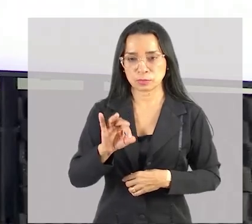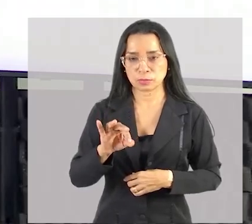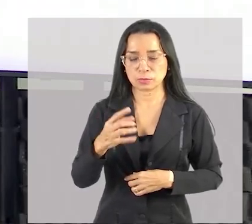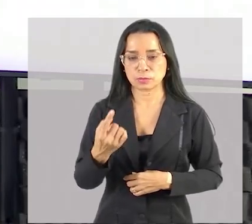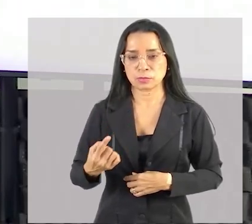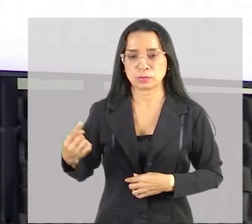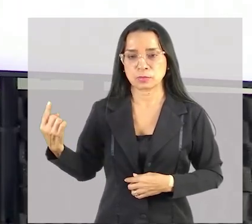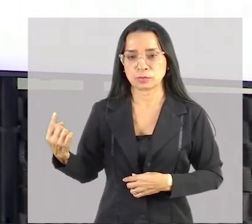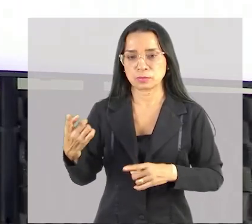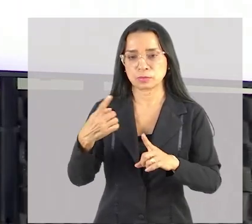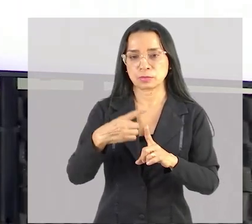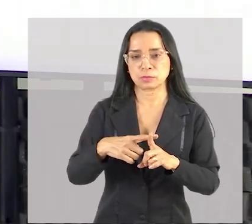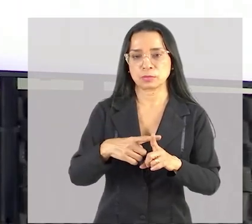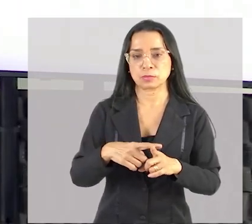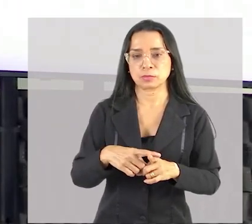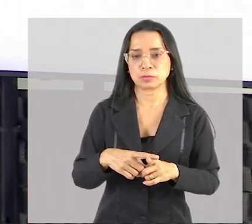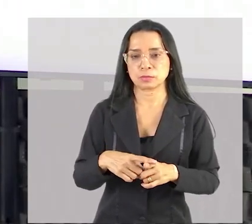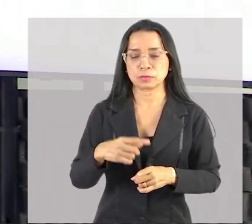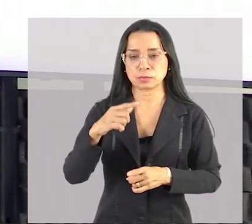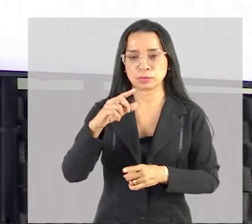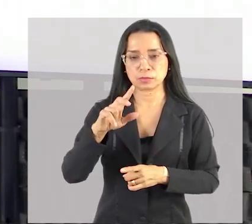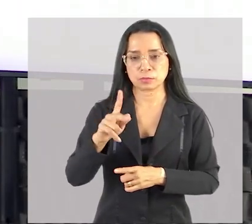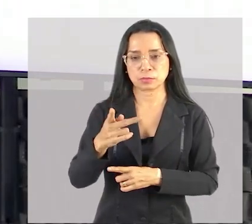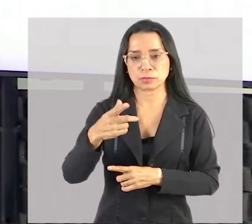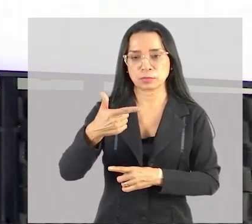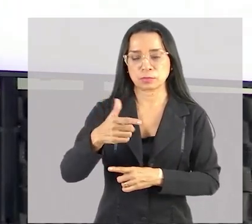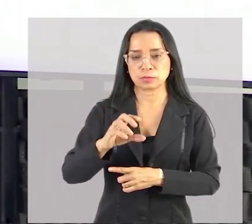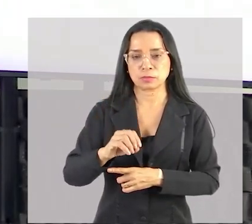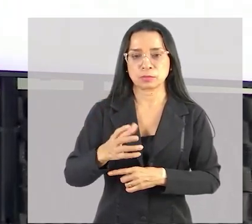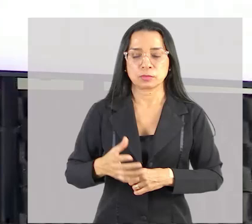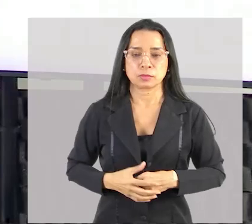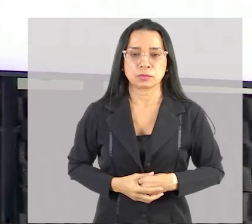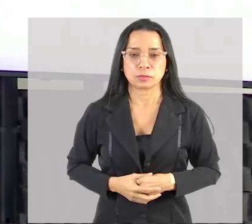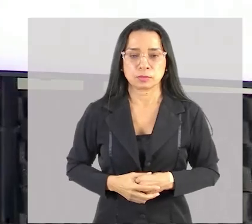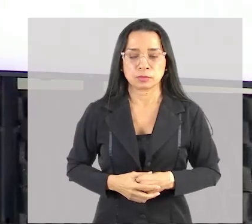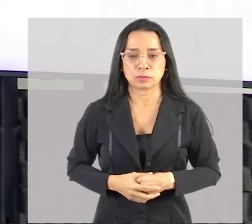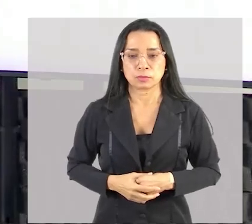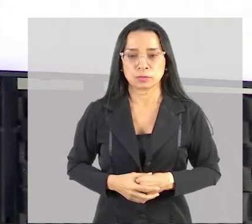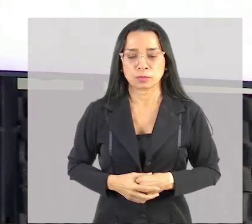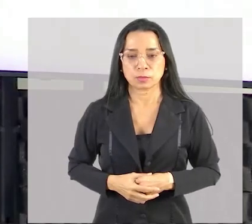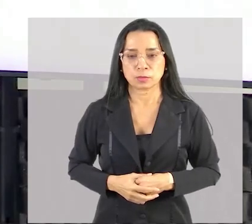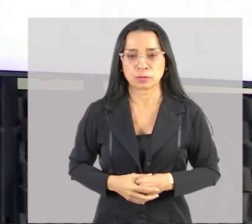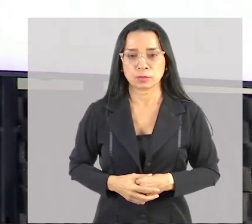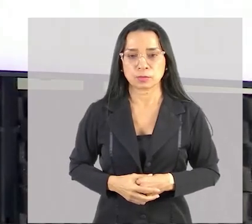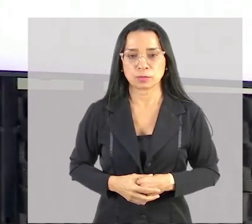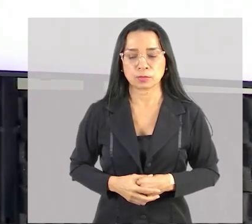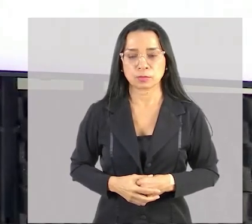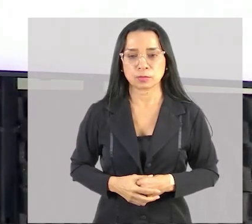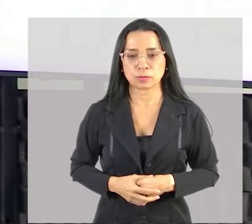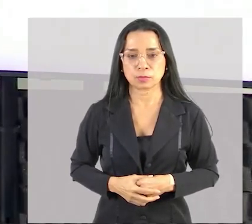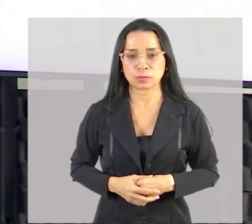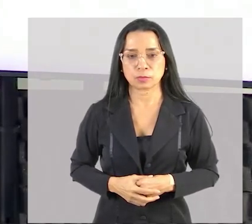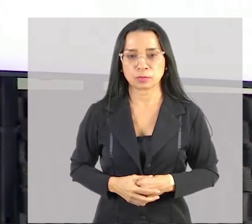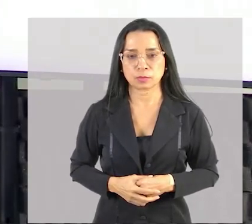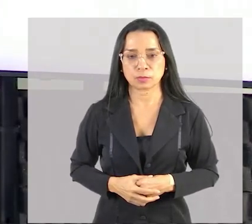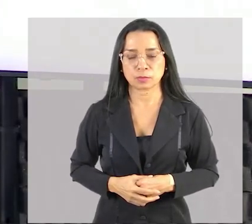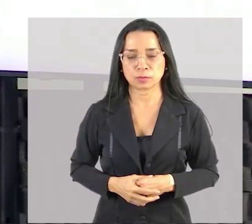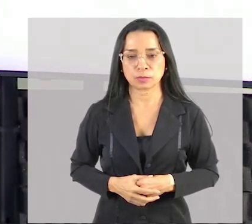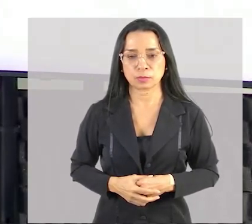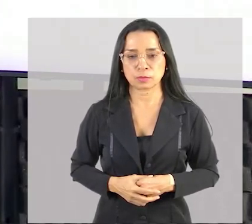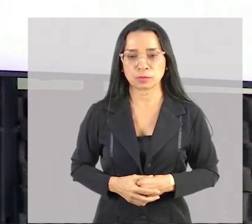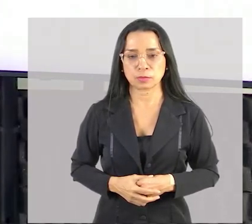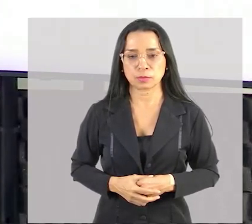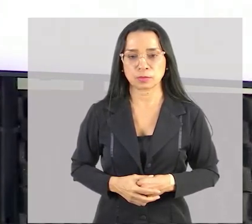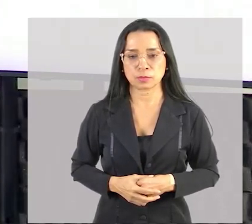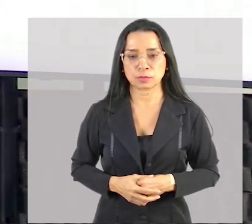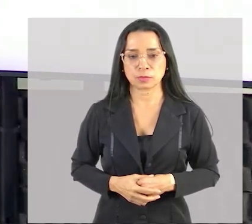Certinho? Mais água. Aí depois só iria para o balanceamento, tá? Fez 3 substituições, coloca a quantidade de substituições que você